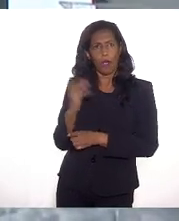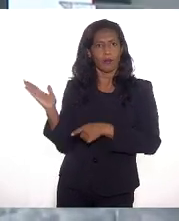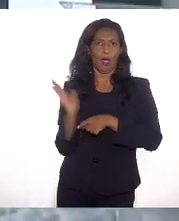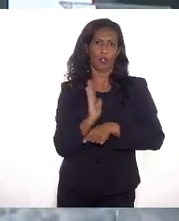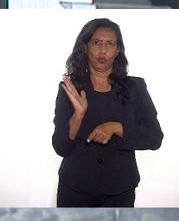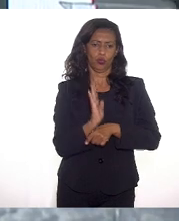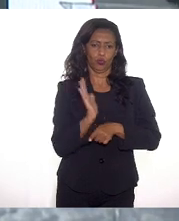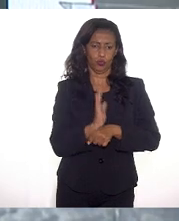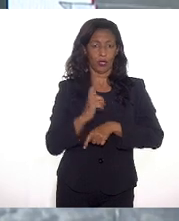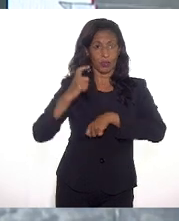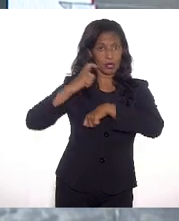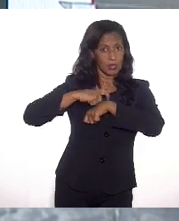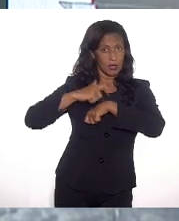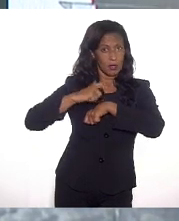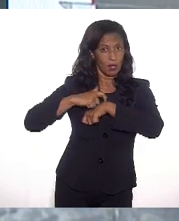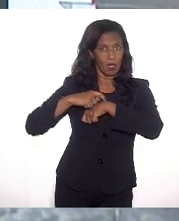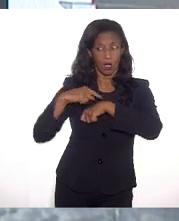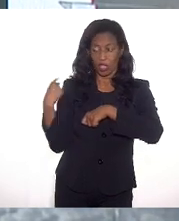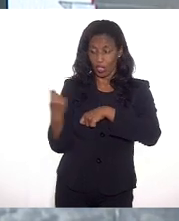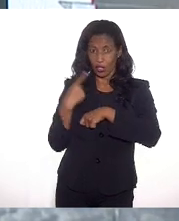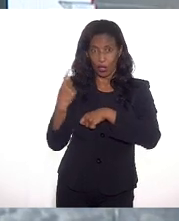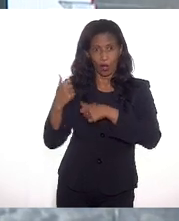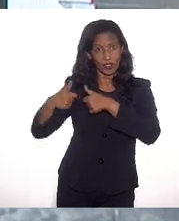momento que nós estamos aqui,